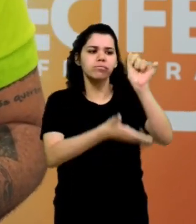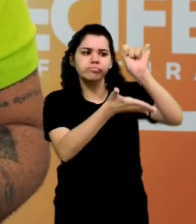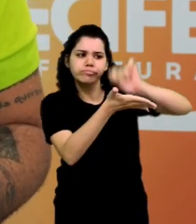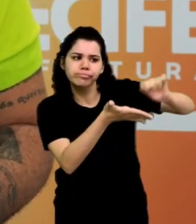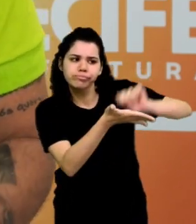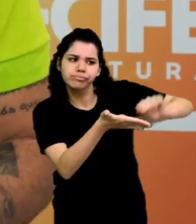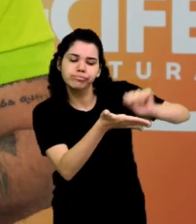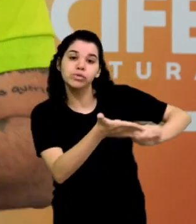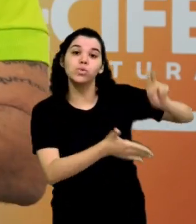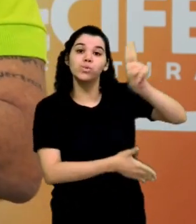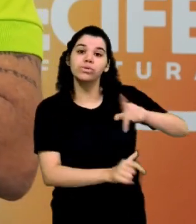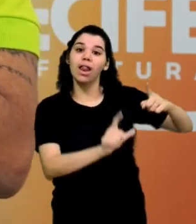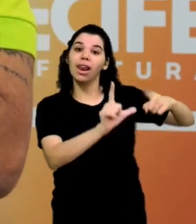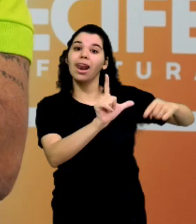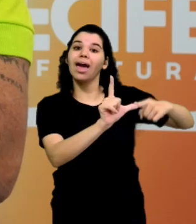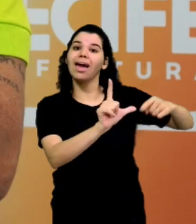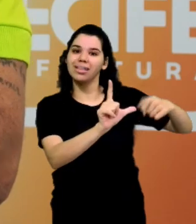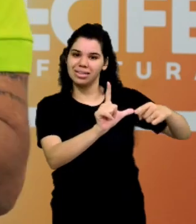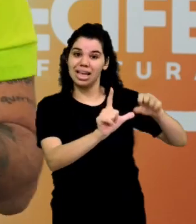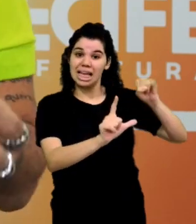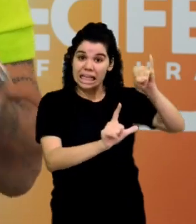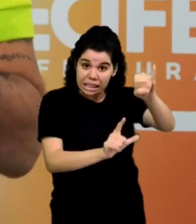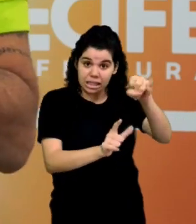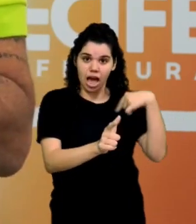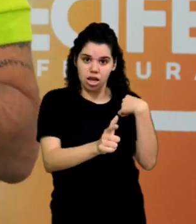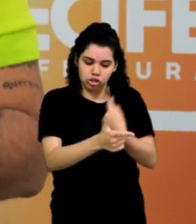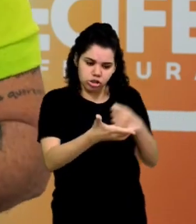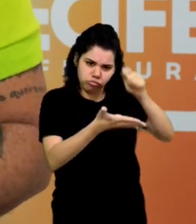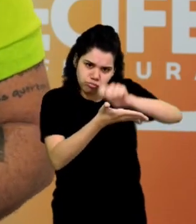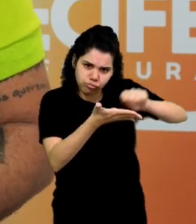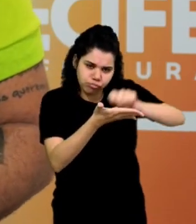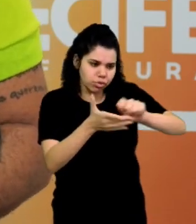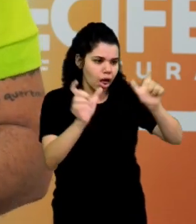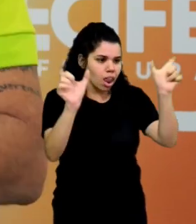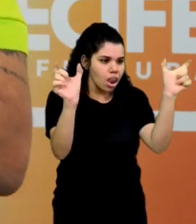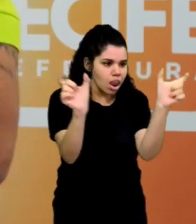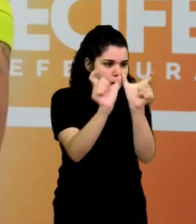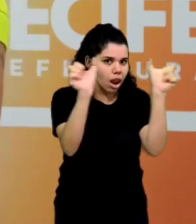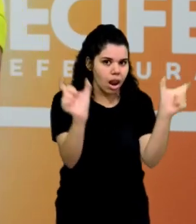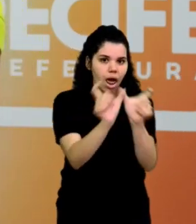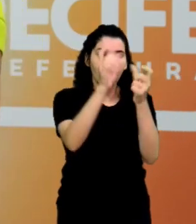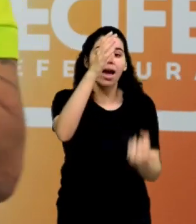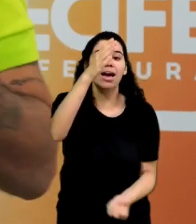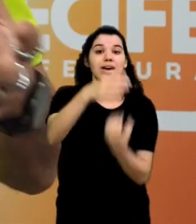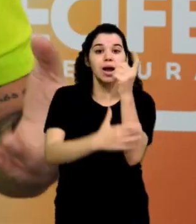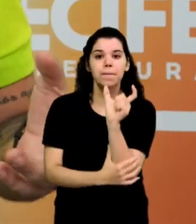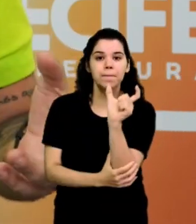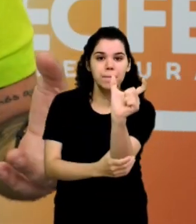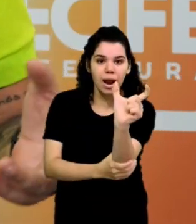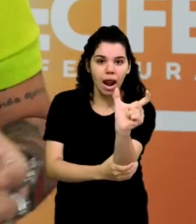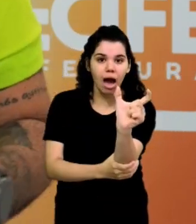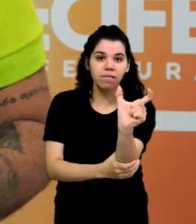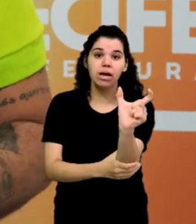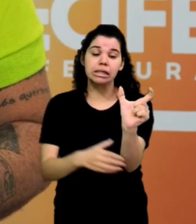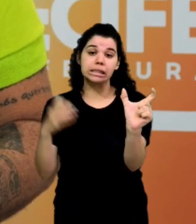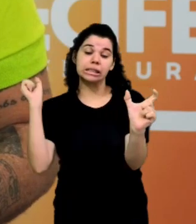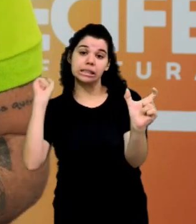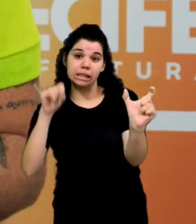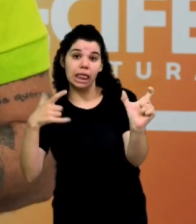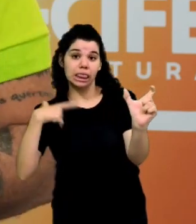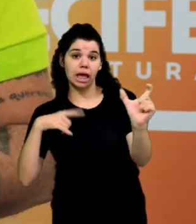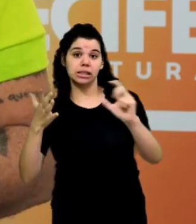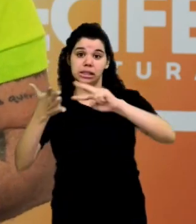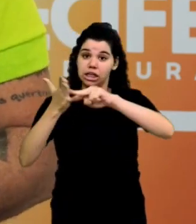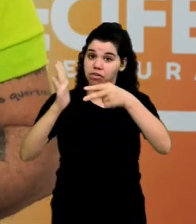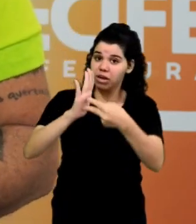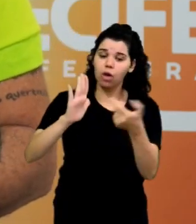letras do alfabeto? Se a gente pegar as letras do alfabeto e juntar, a gente vai formar palavras com ou sem sentido. Por exemplo,